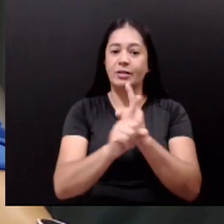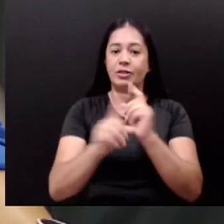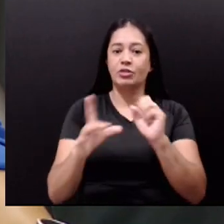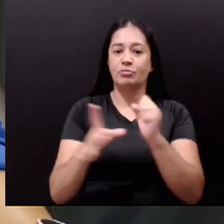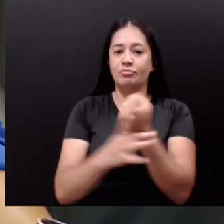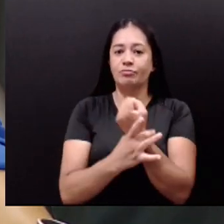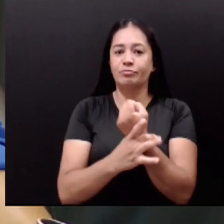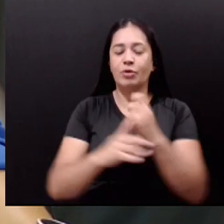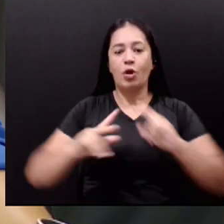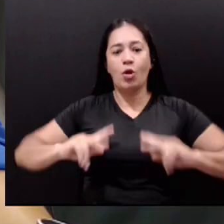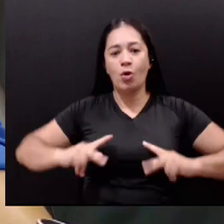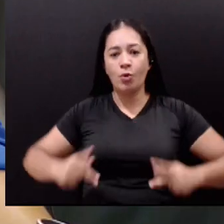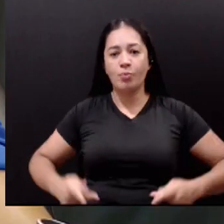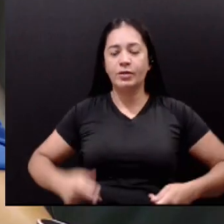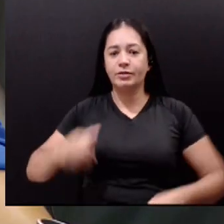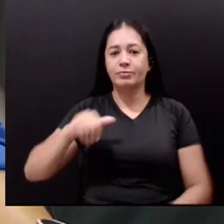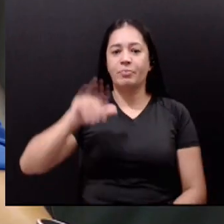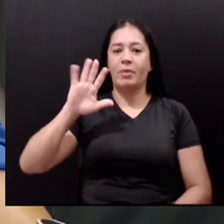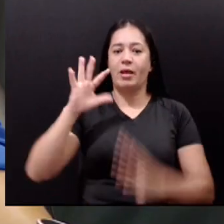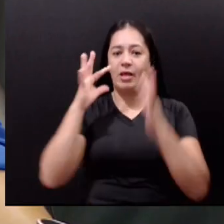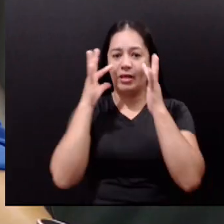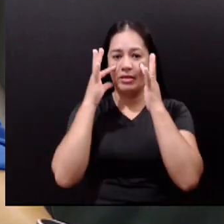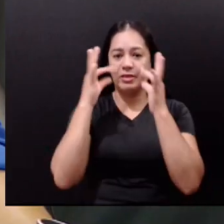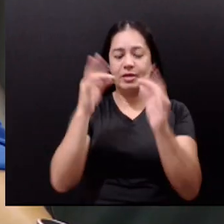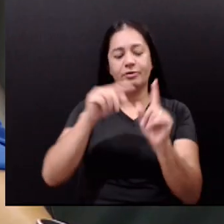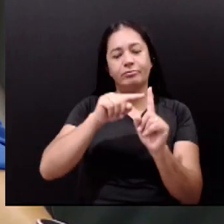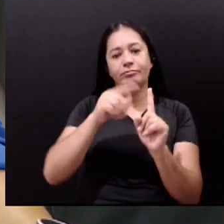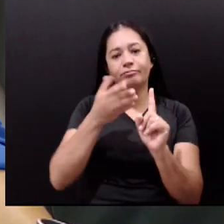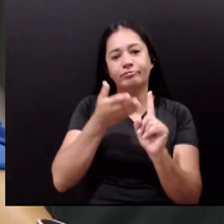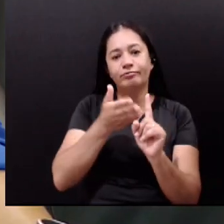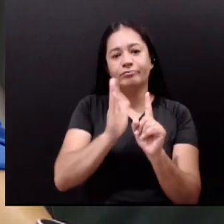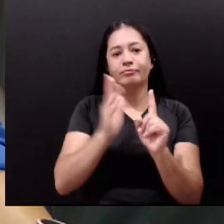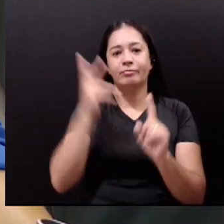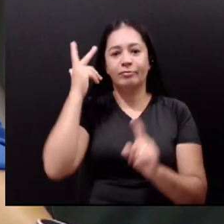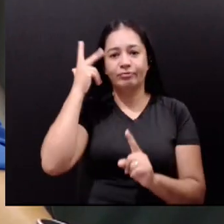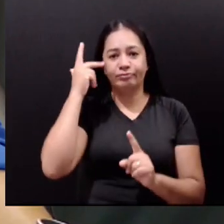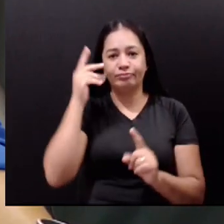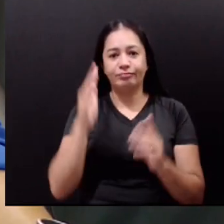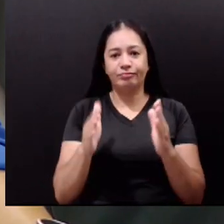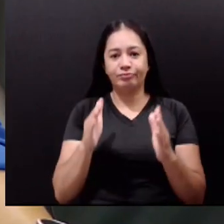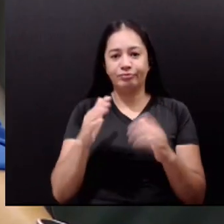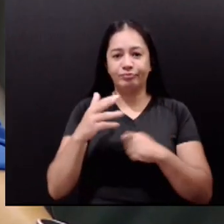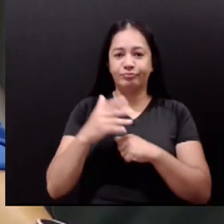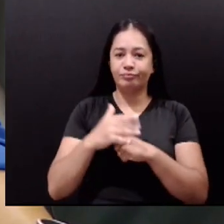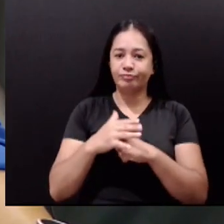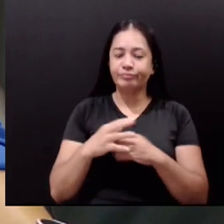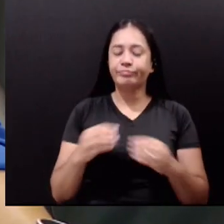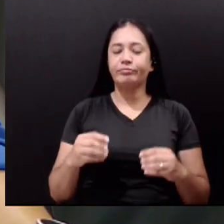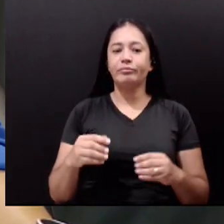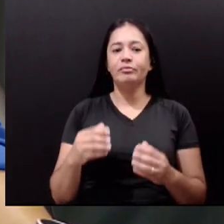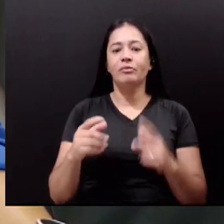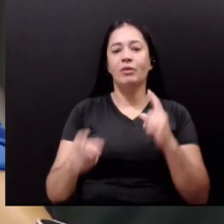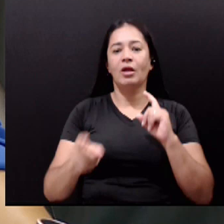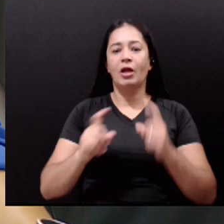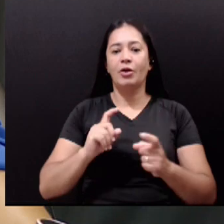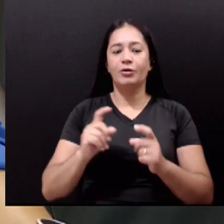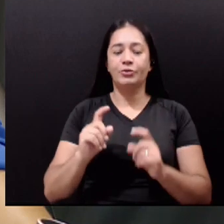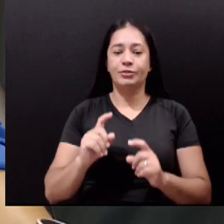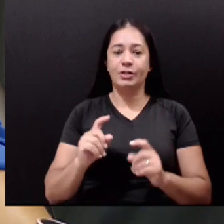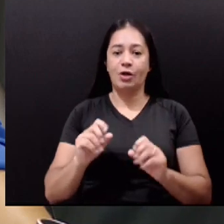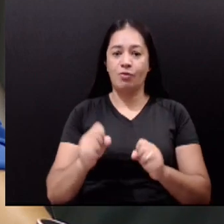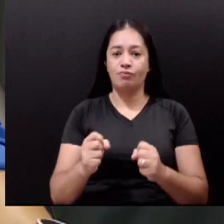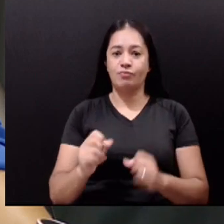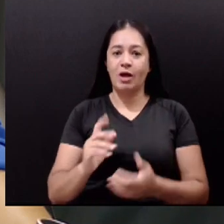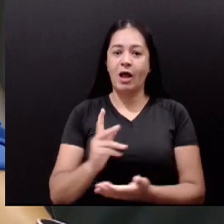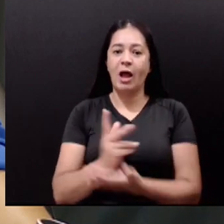na atenção ao parto e ao puerpério. A reunião é aberta à população, será realizada no plenário da casa,